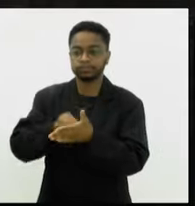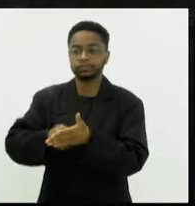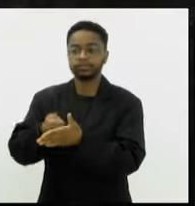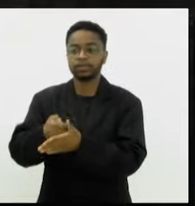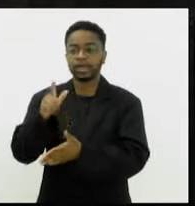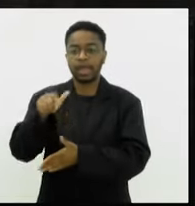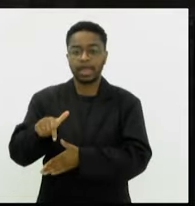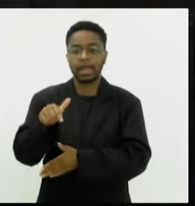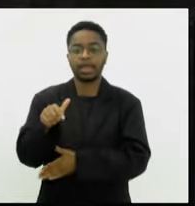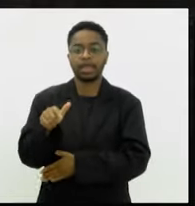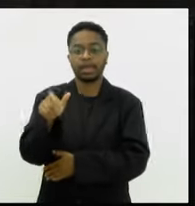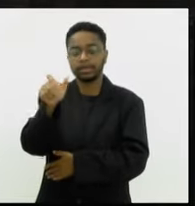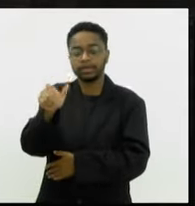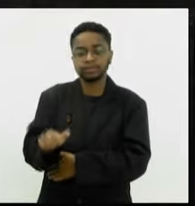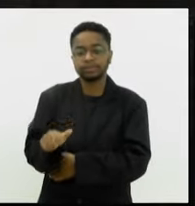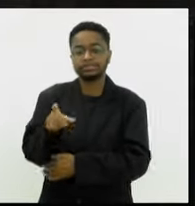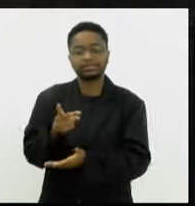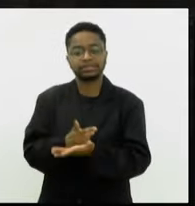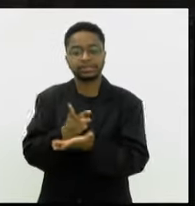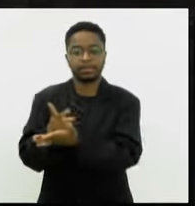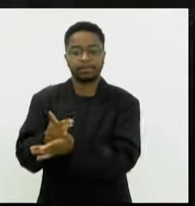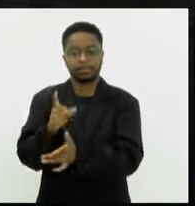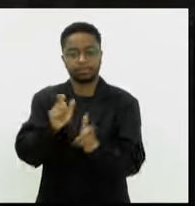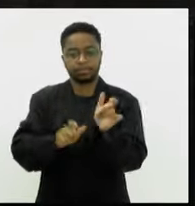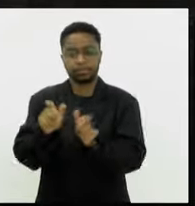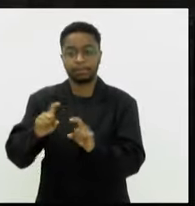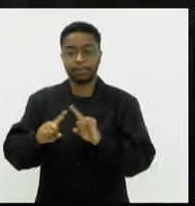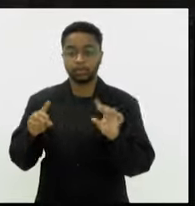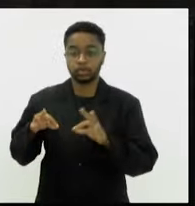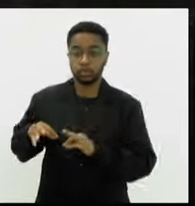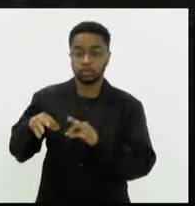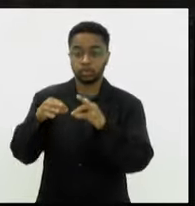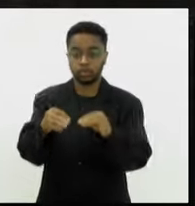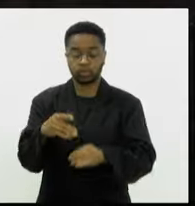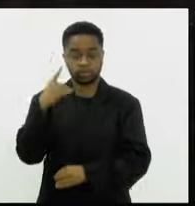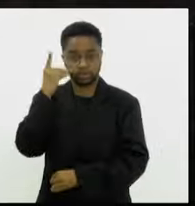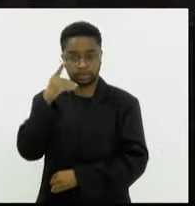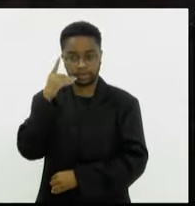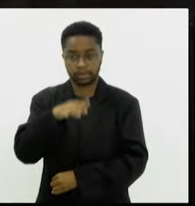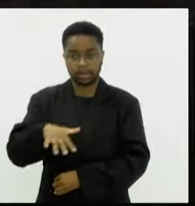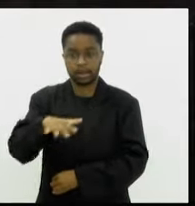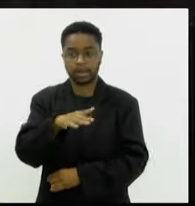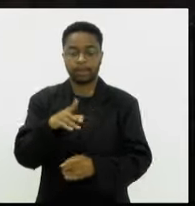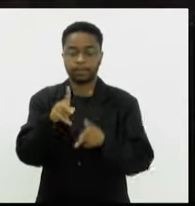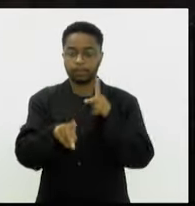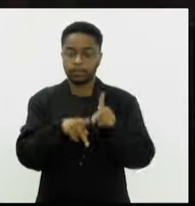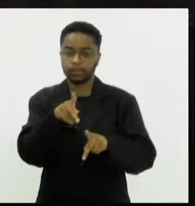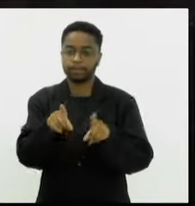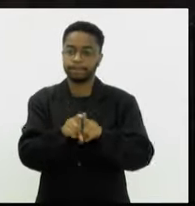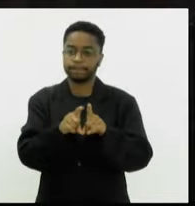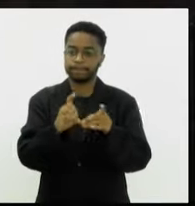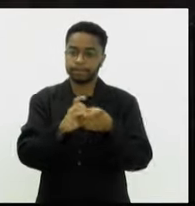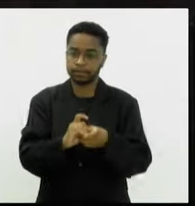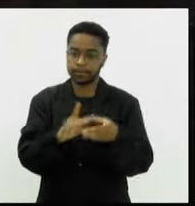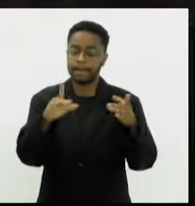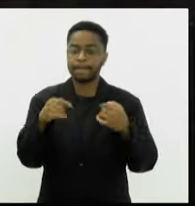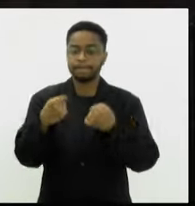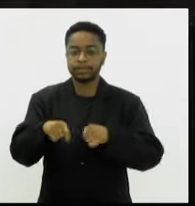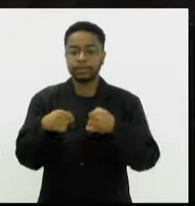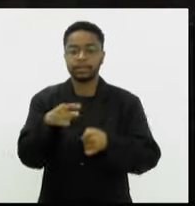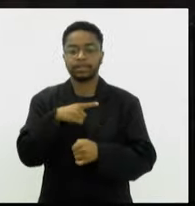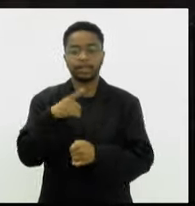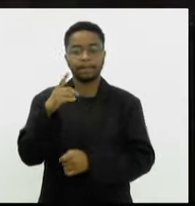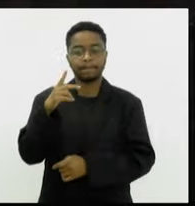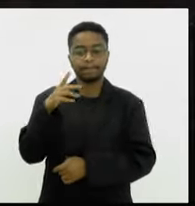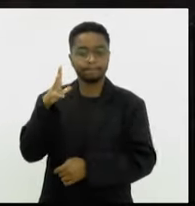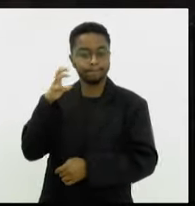suas companheiras de sempre. Mas todas as parlamentares do campo popular e democrático devem ter Marielle